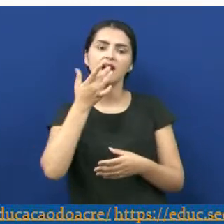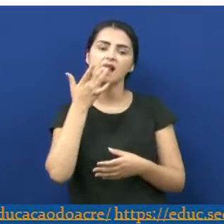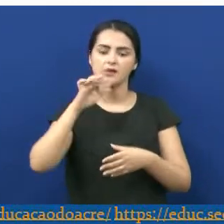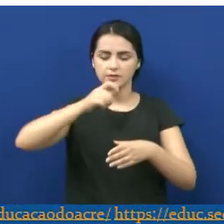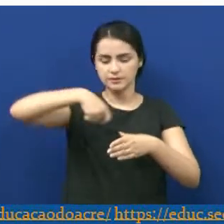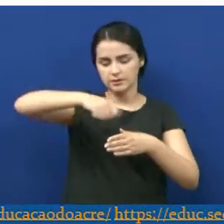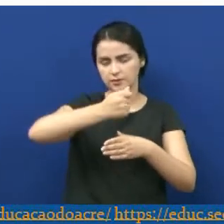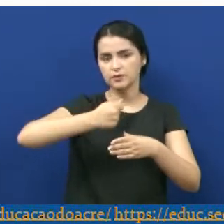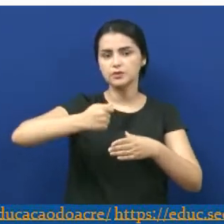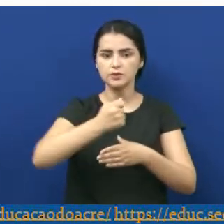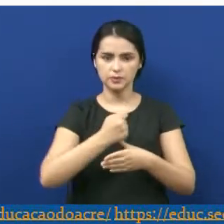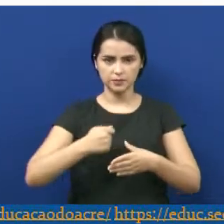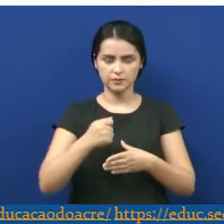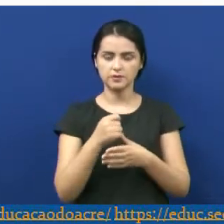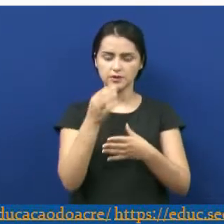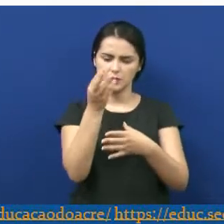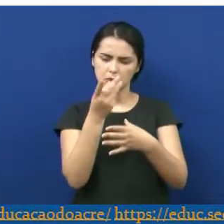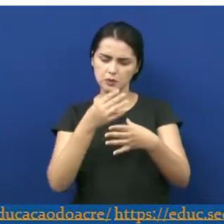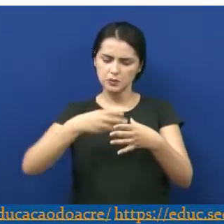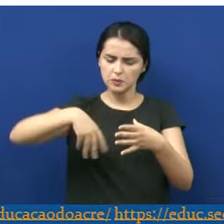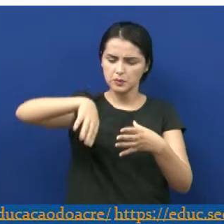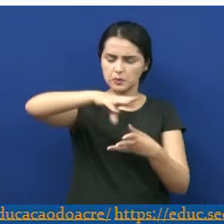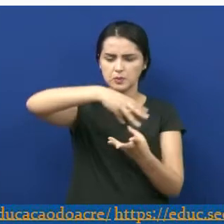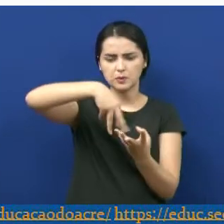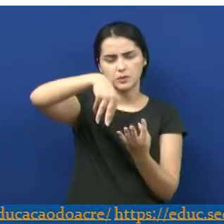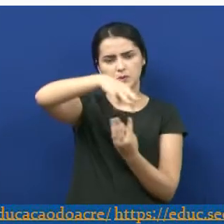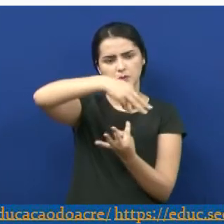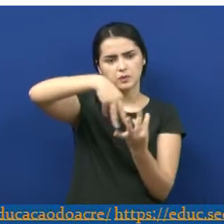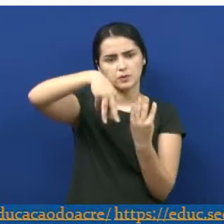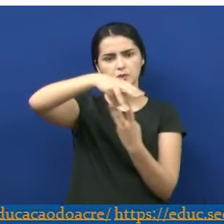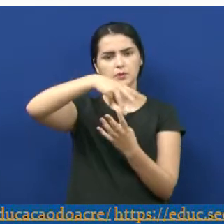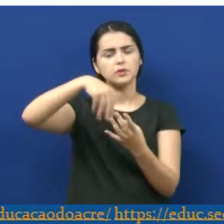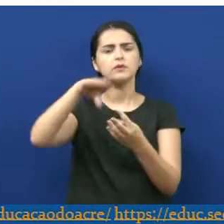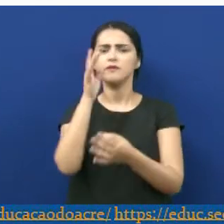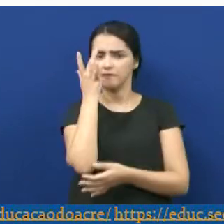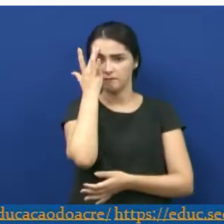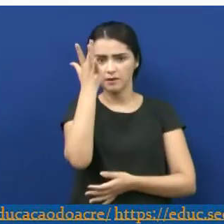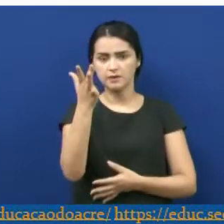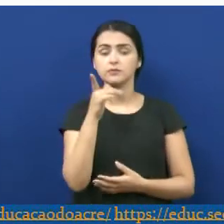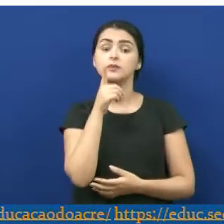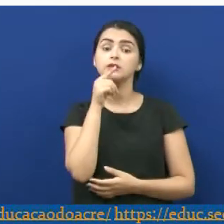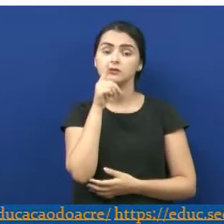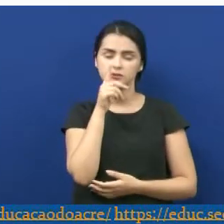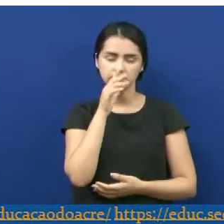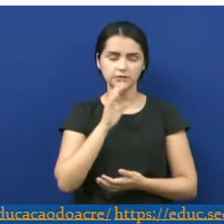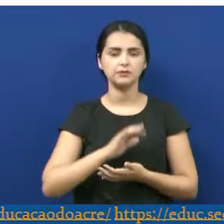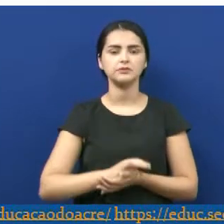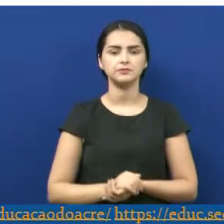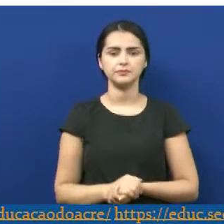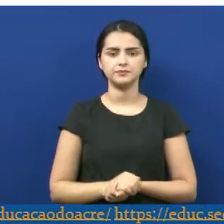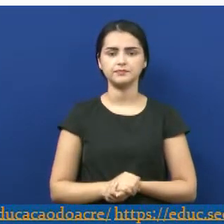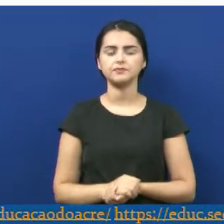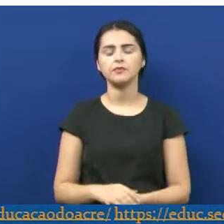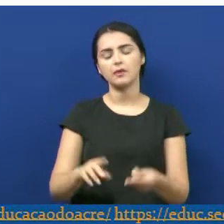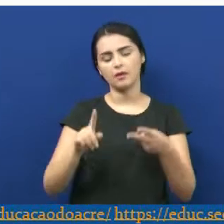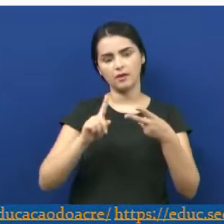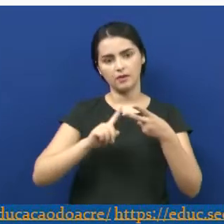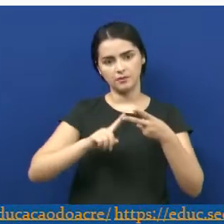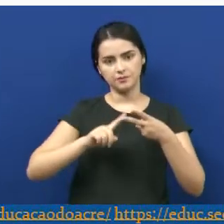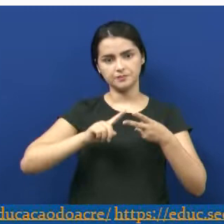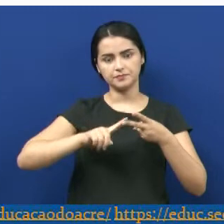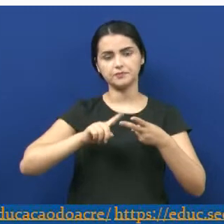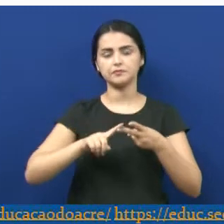esse NaCl, ele se dissocia ionicamente, facilmente em água. O segundo caso